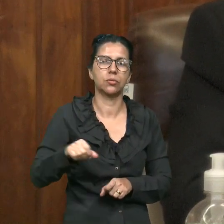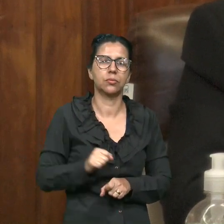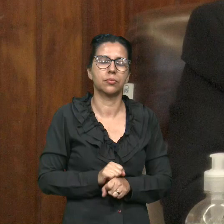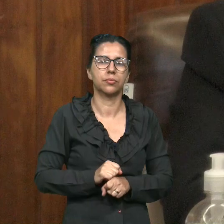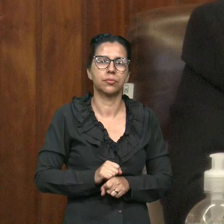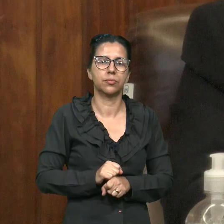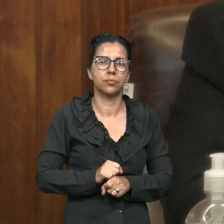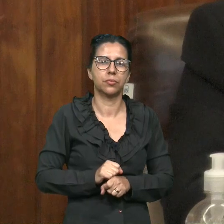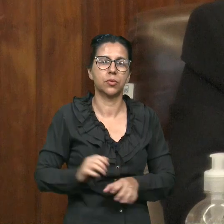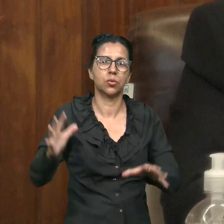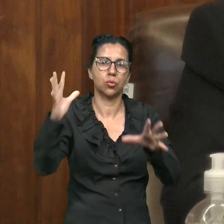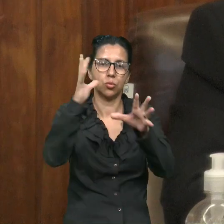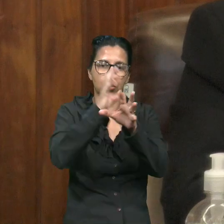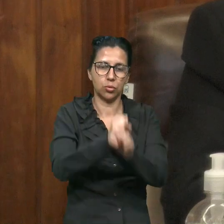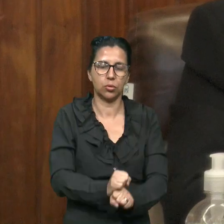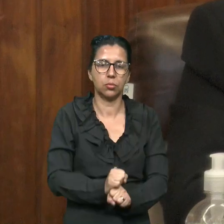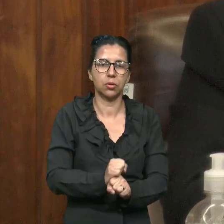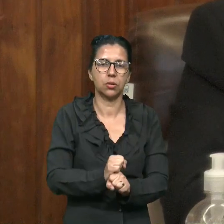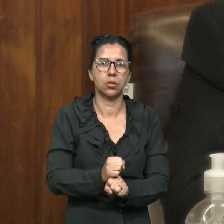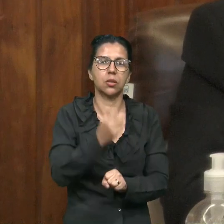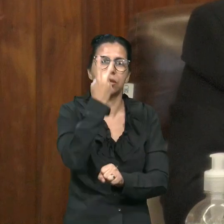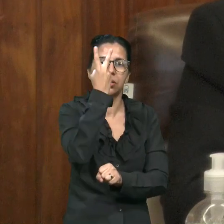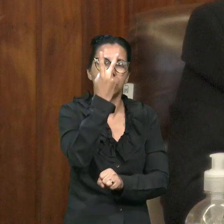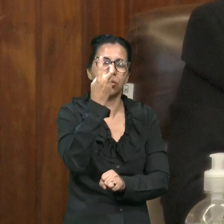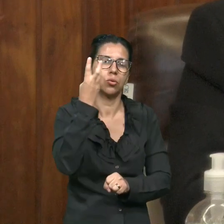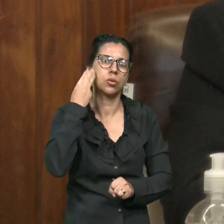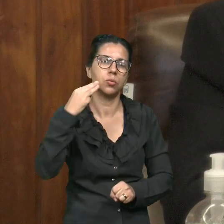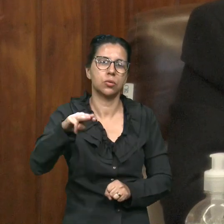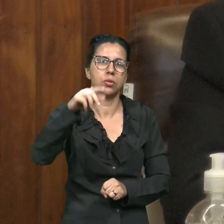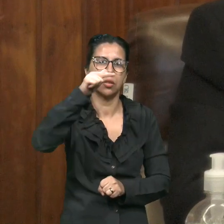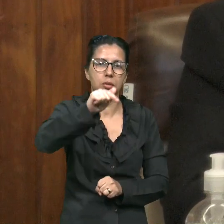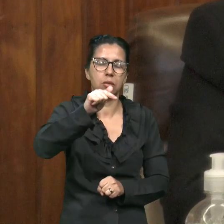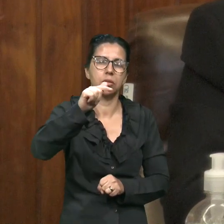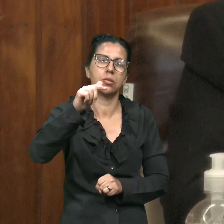R$ 534.870. Valor até o total do momento,